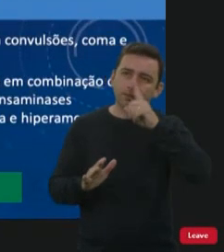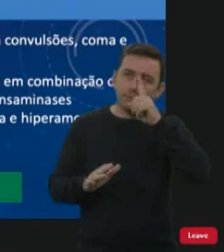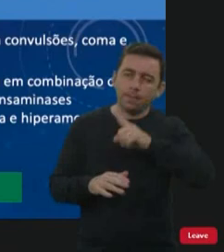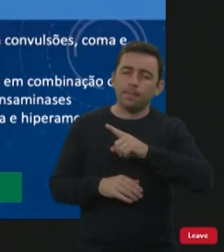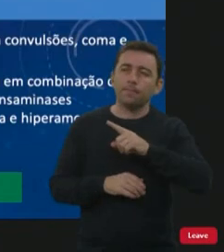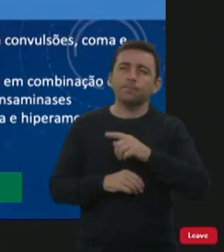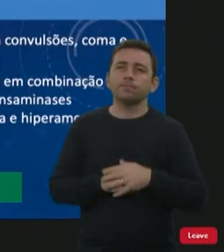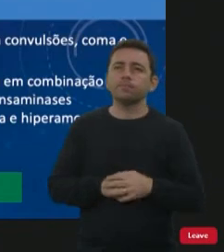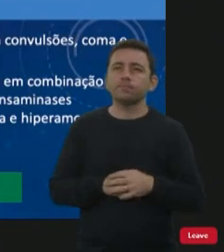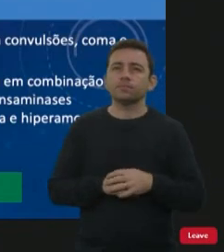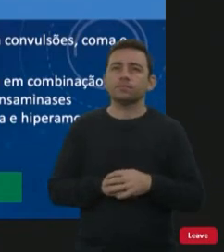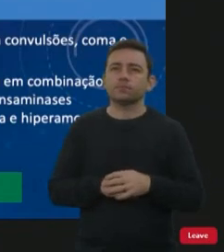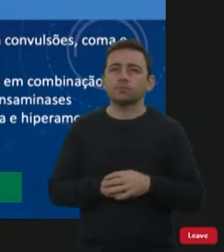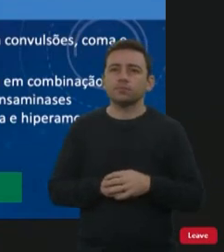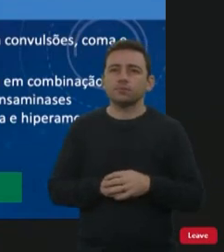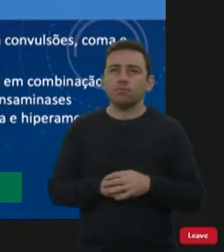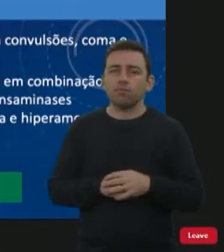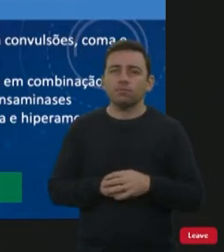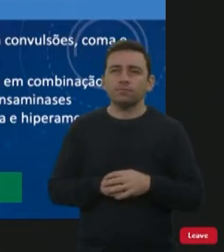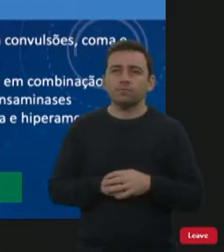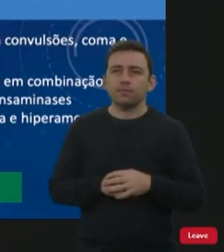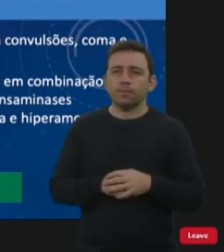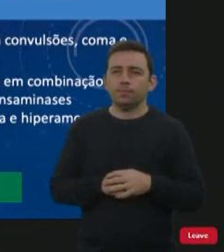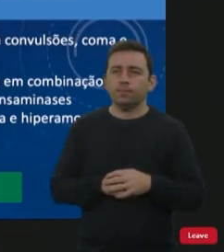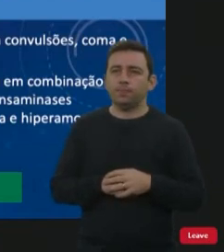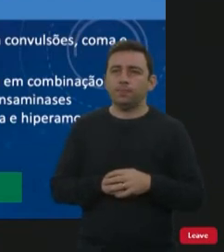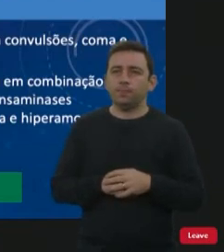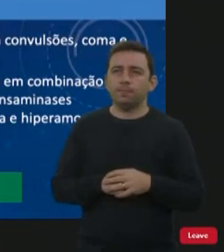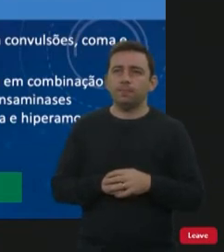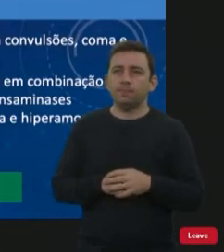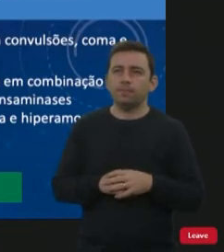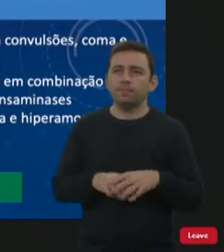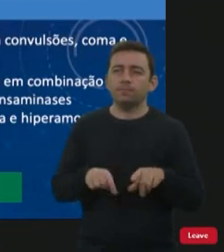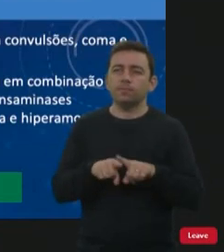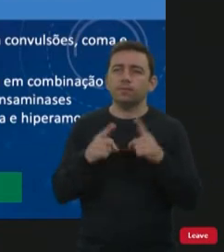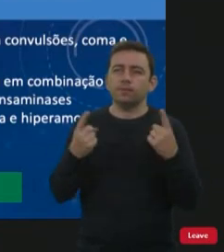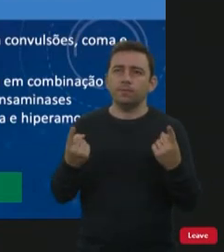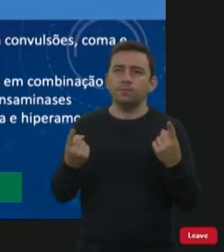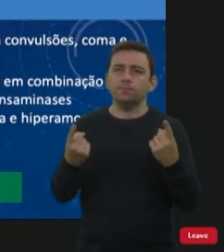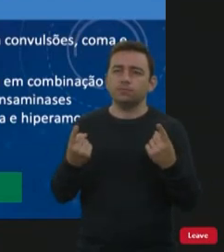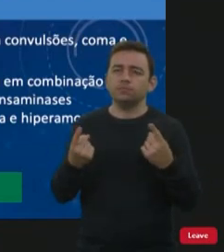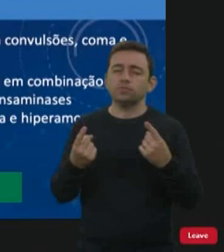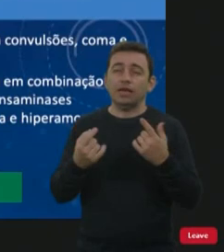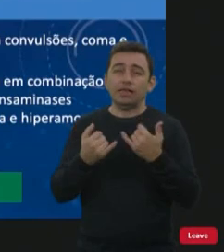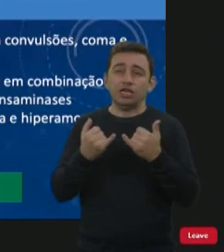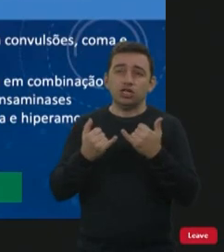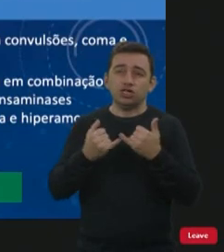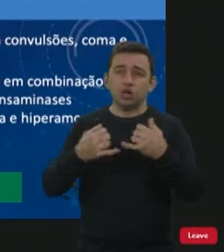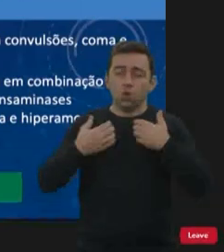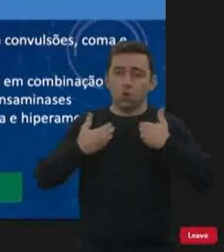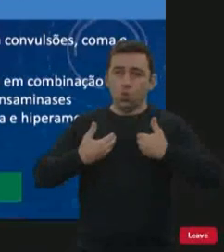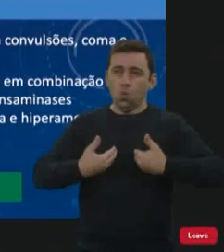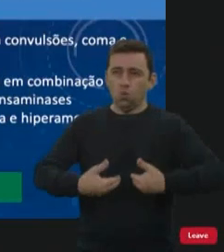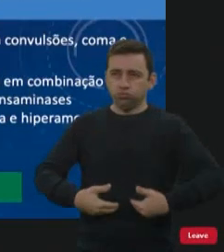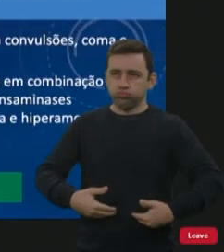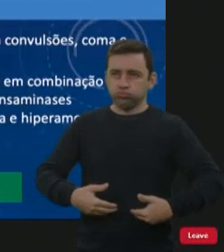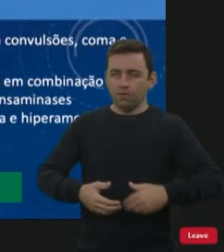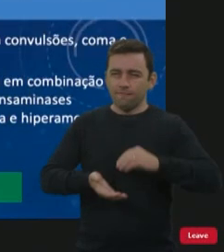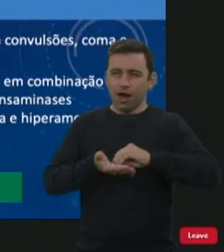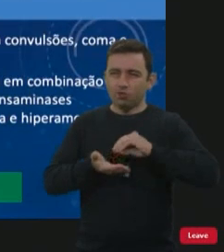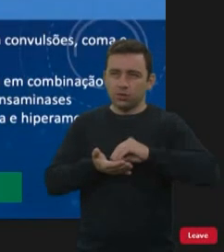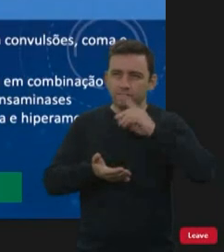Então, essa dificuldade de obtenção de energia pelo organismo vai ocasionar